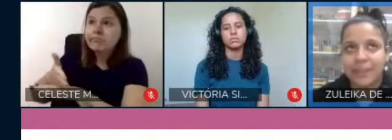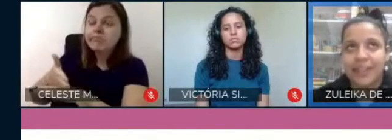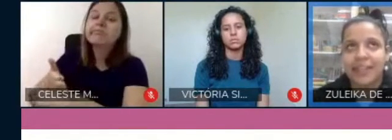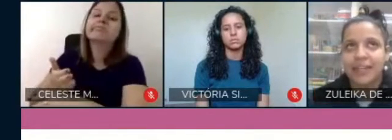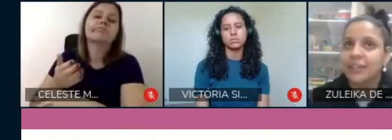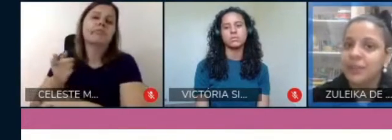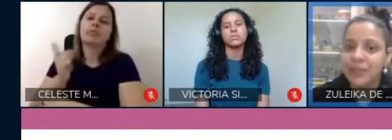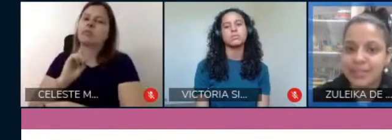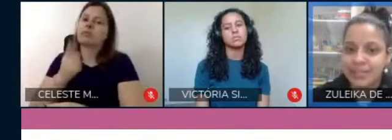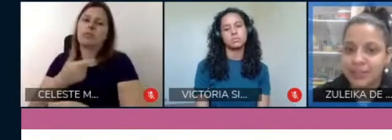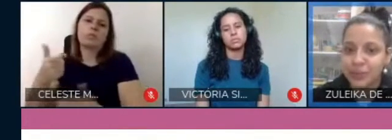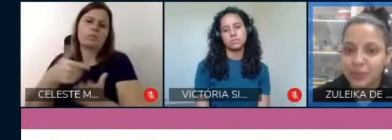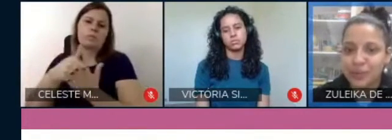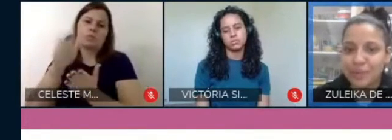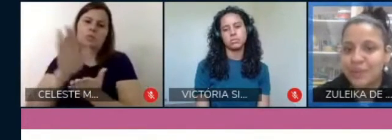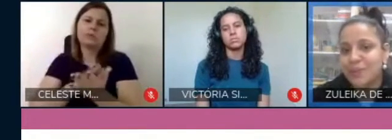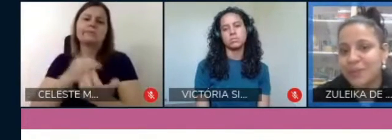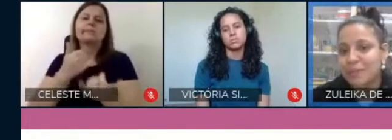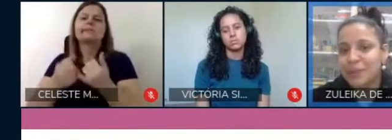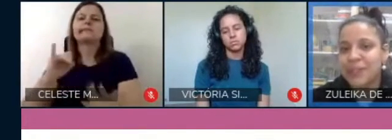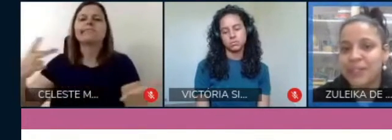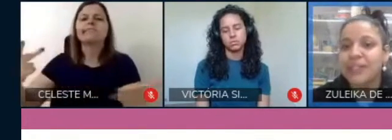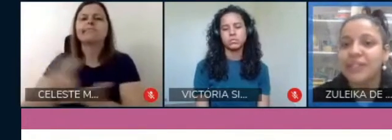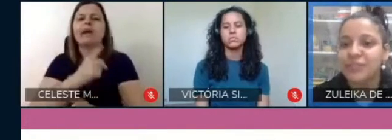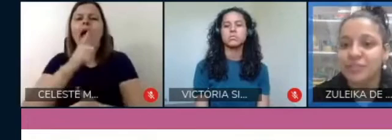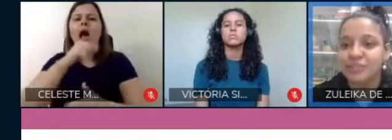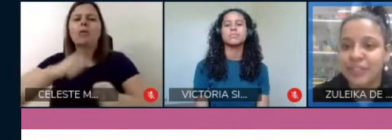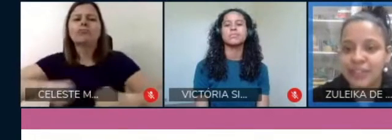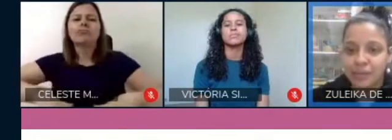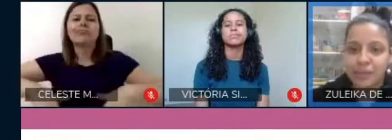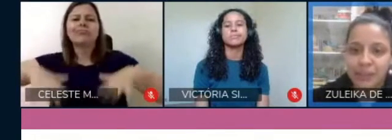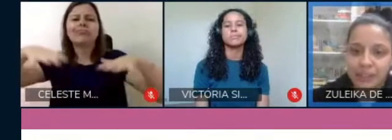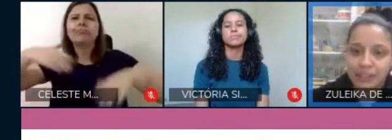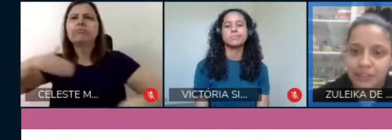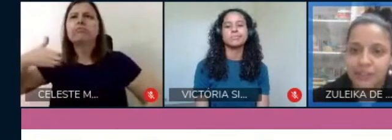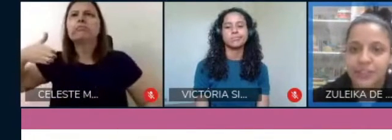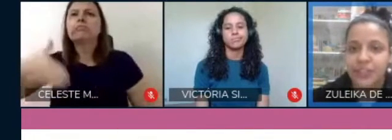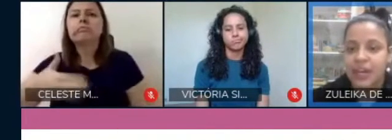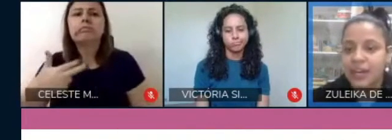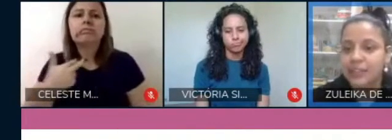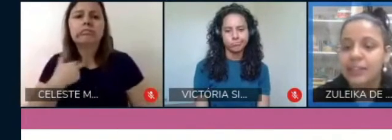exemplo, inundação, a pessoa não poderia devolver, a